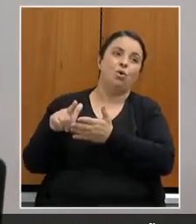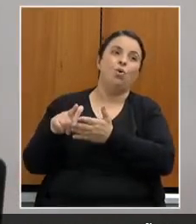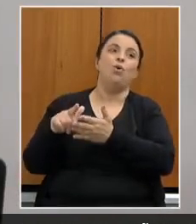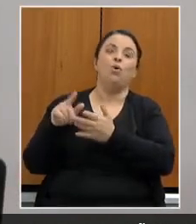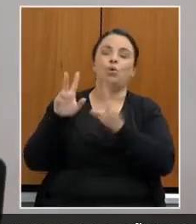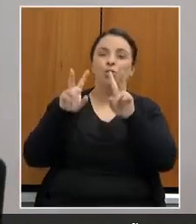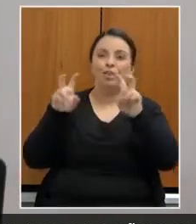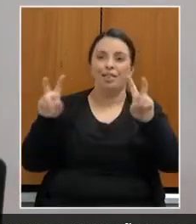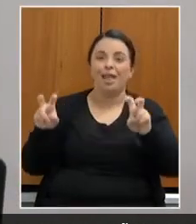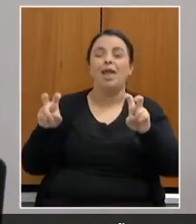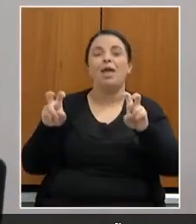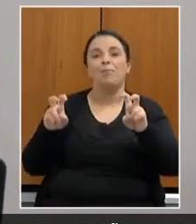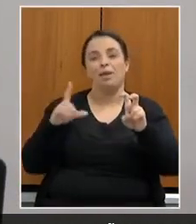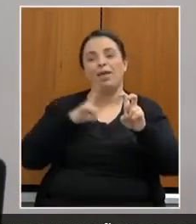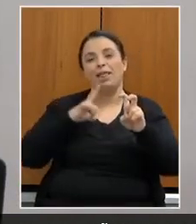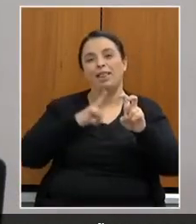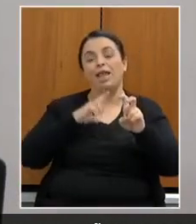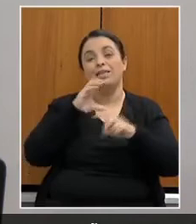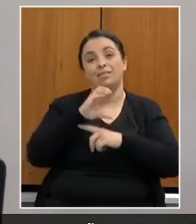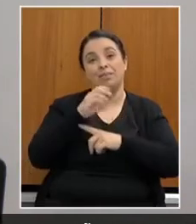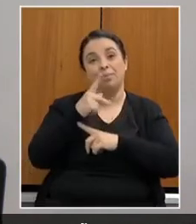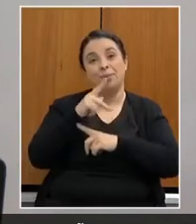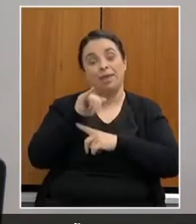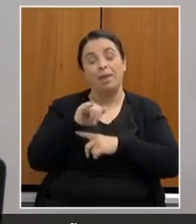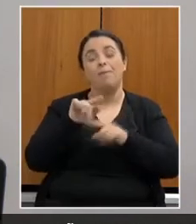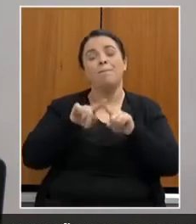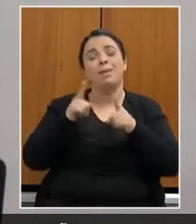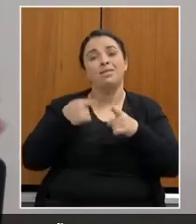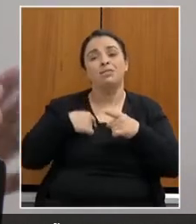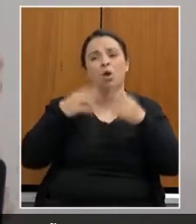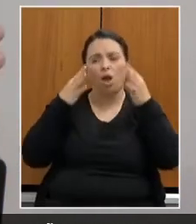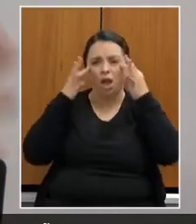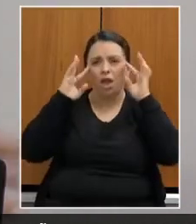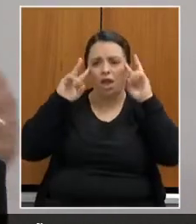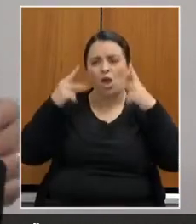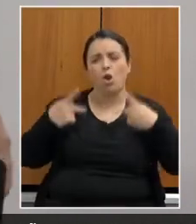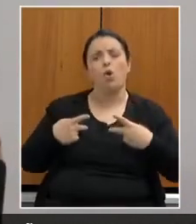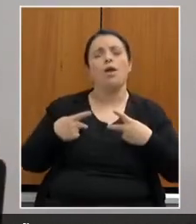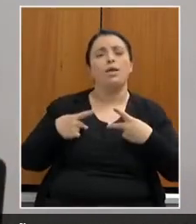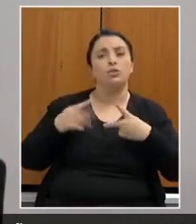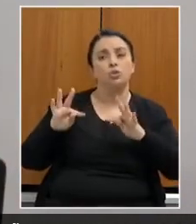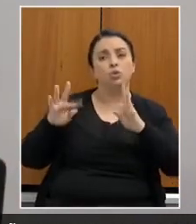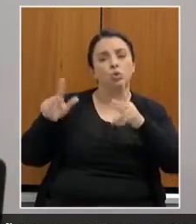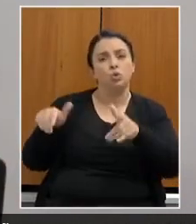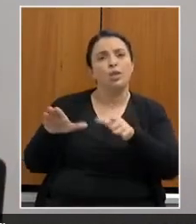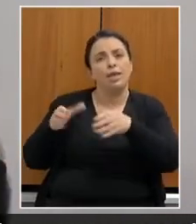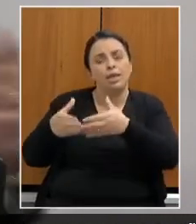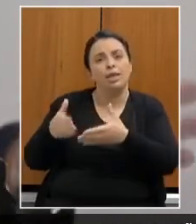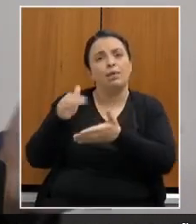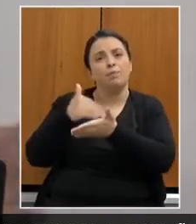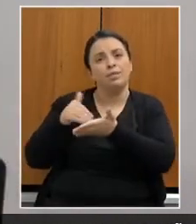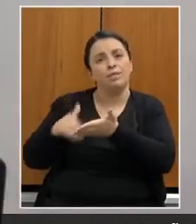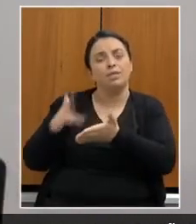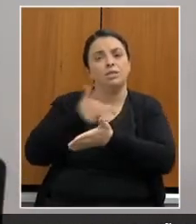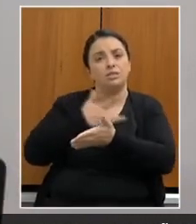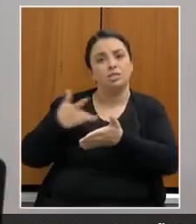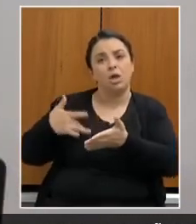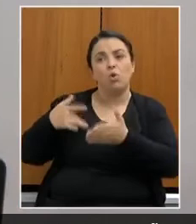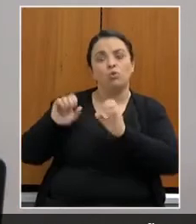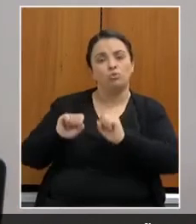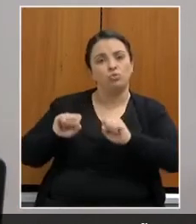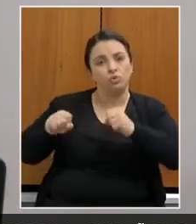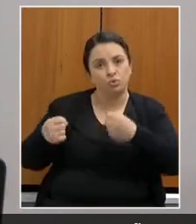eu quero reconhecer o esforço de todos eles, independentemente dessa CPI funcionar ou não.